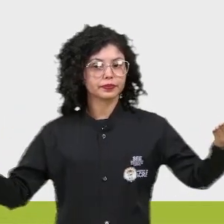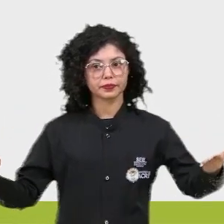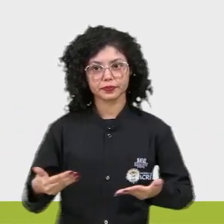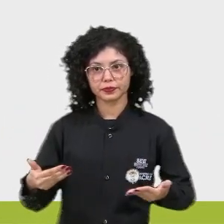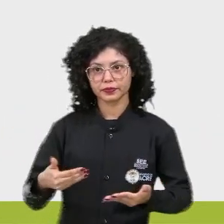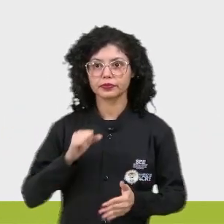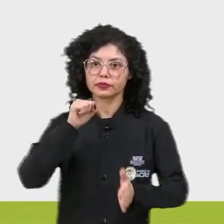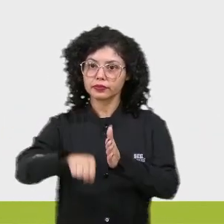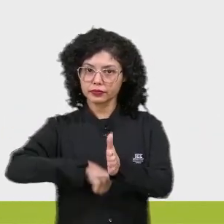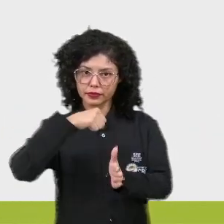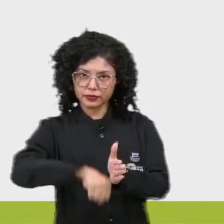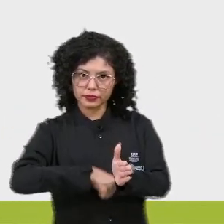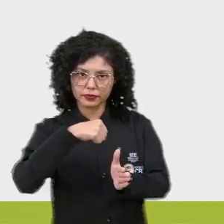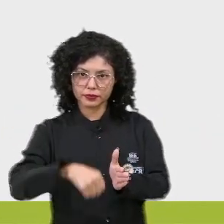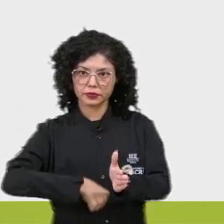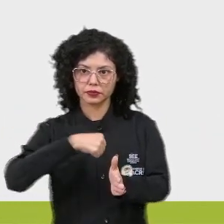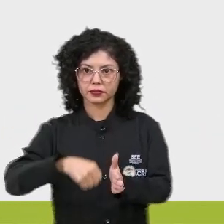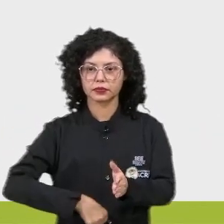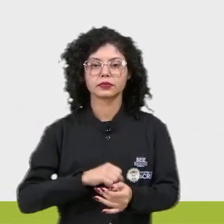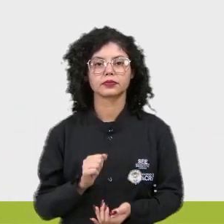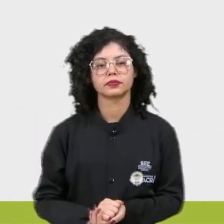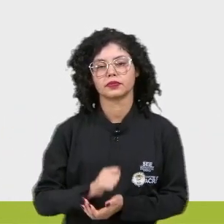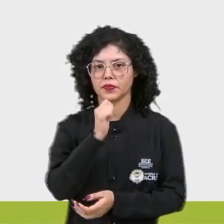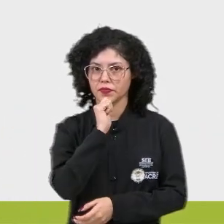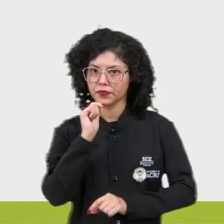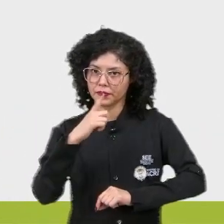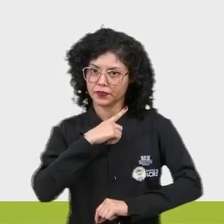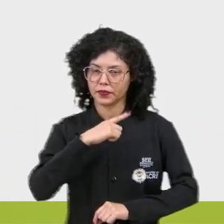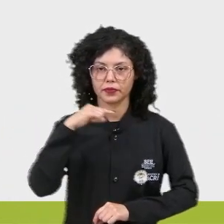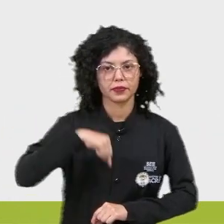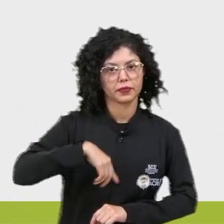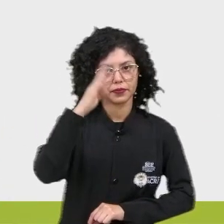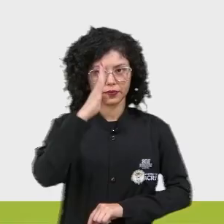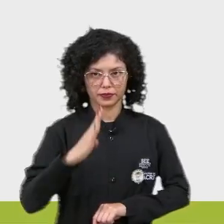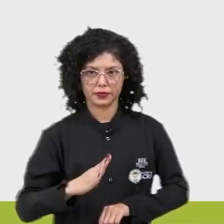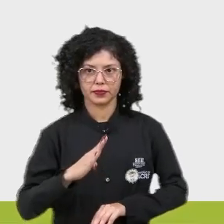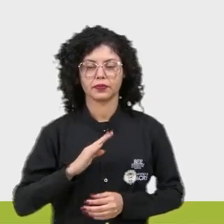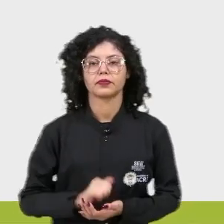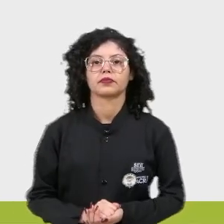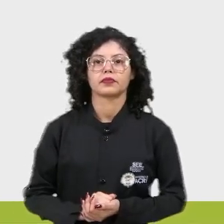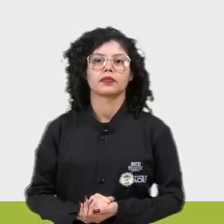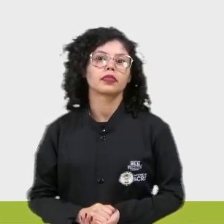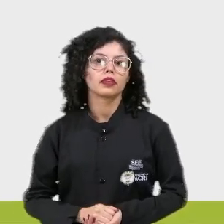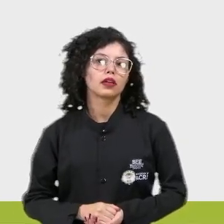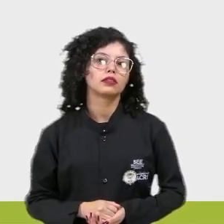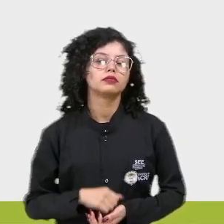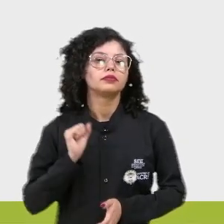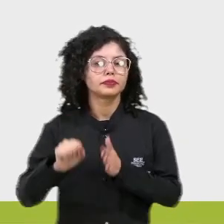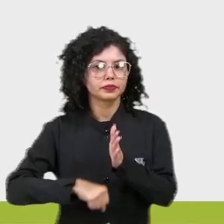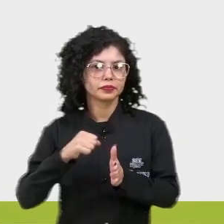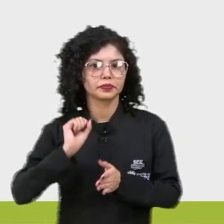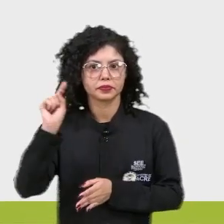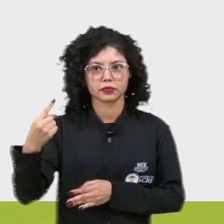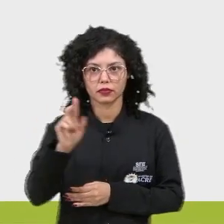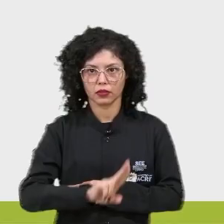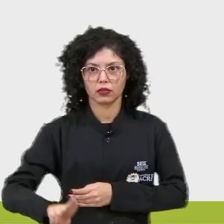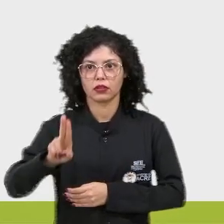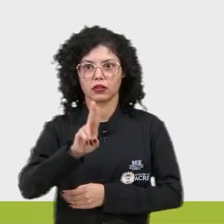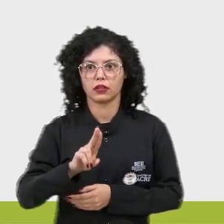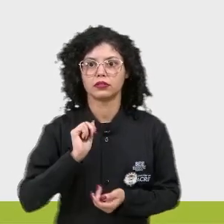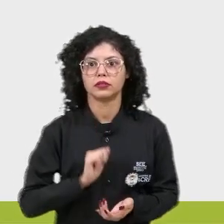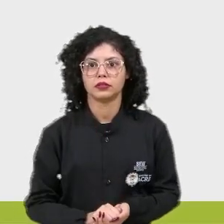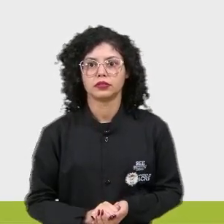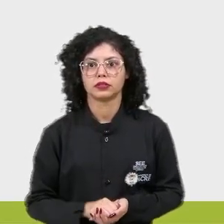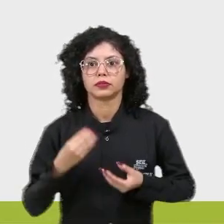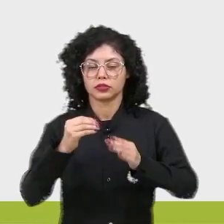para o modal ferroviário, que também é um modal que existe no Brasil. Tá? Então, o modal ferroviário é aquele que utiliza as ferrovias